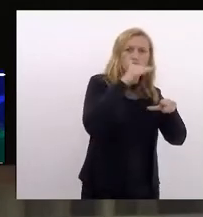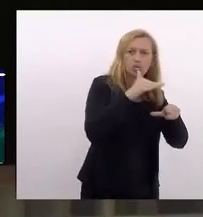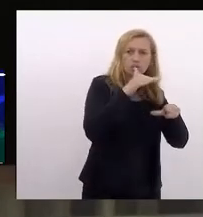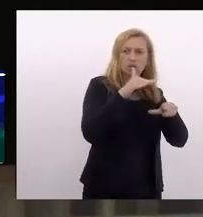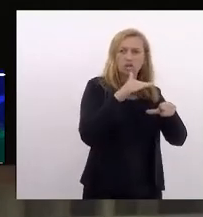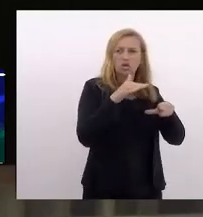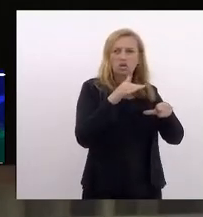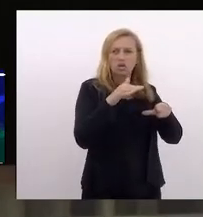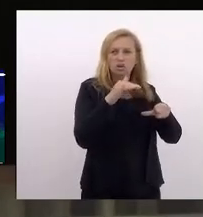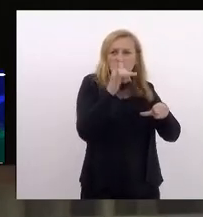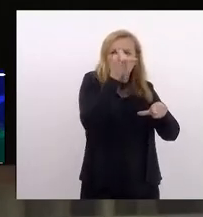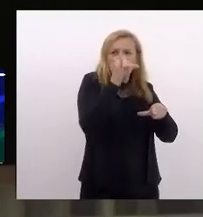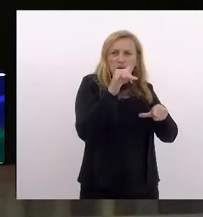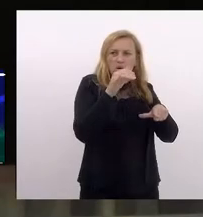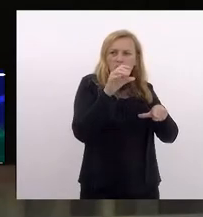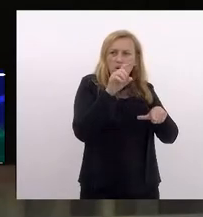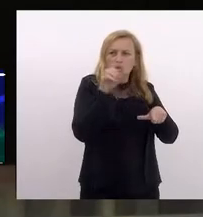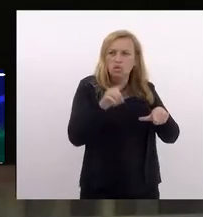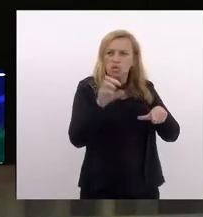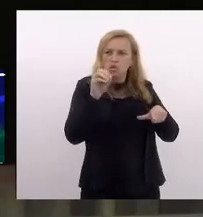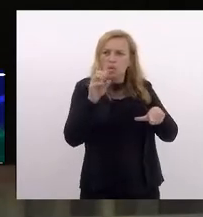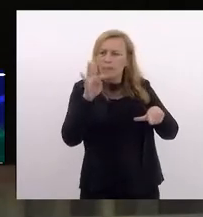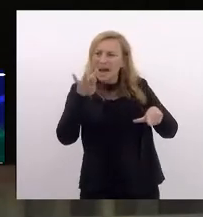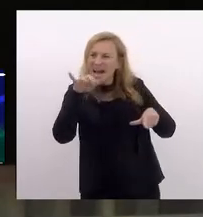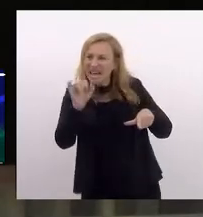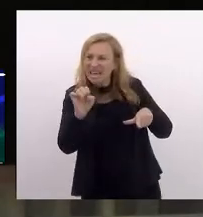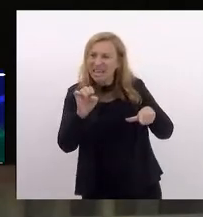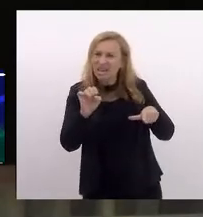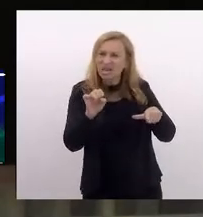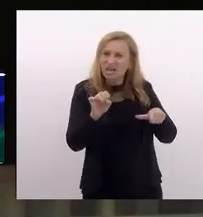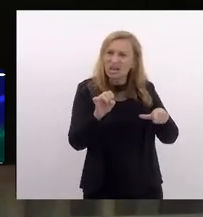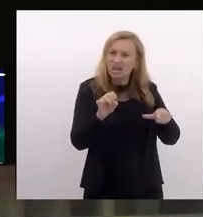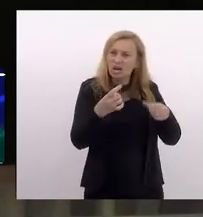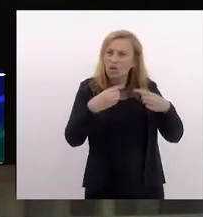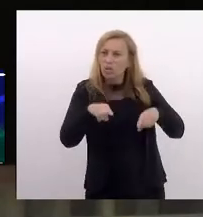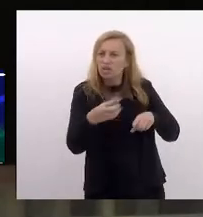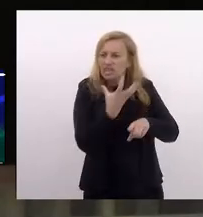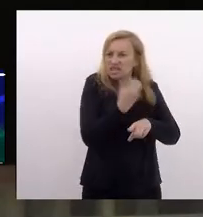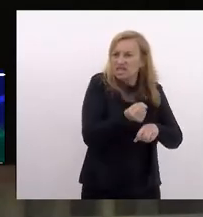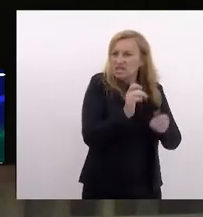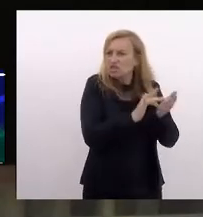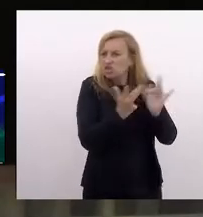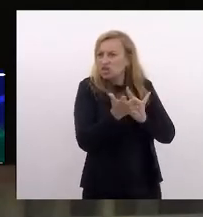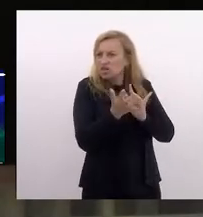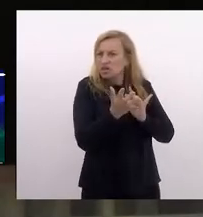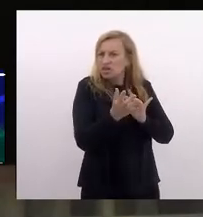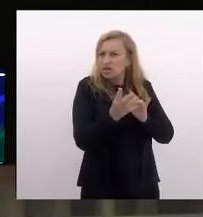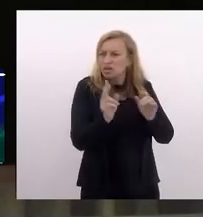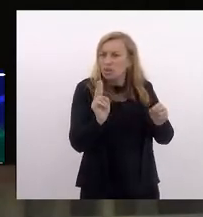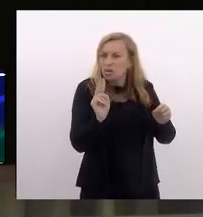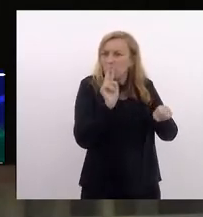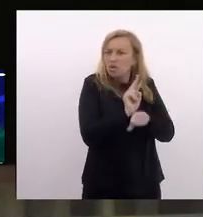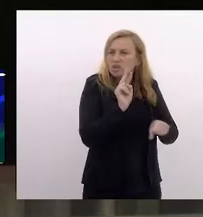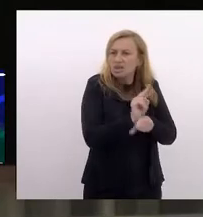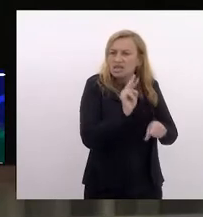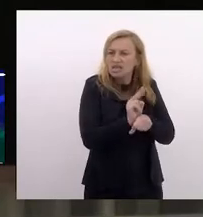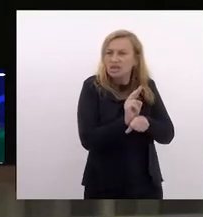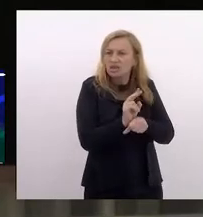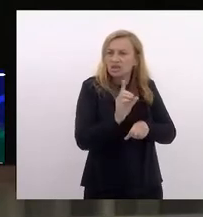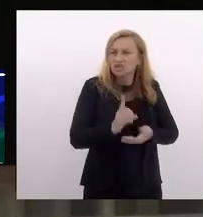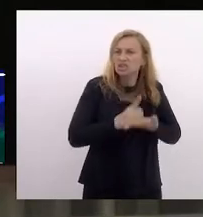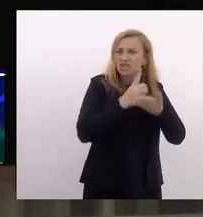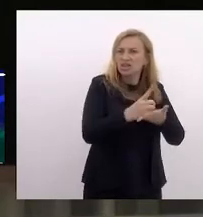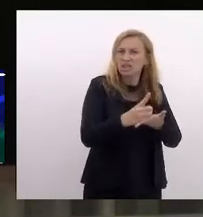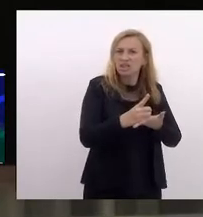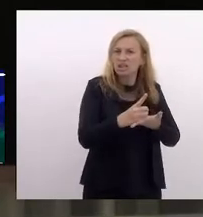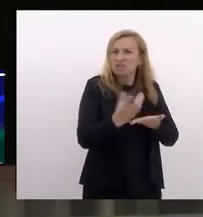zombaria as tentativas de conversão religiosa a preservação da privacidade à dignidade humana Liberdade